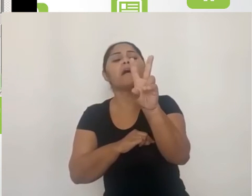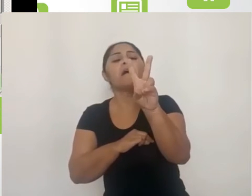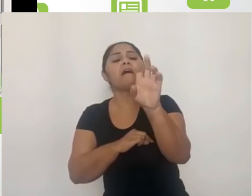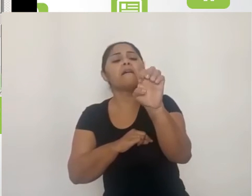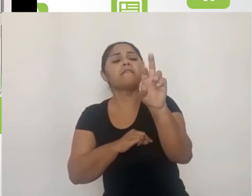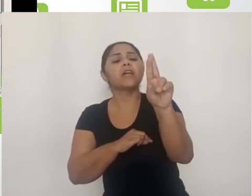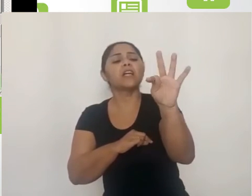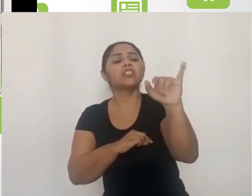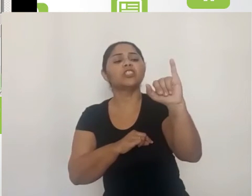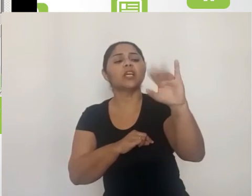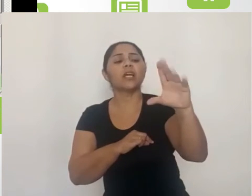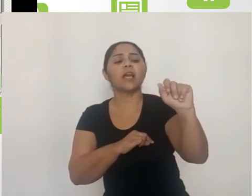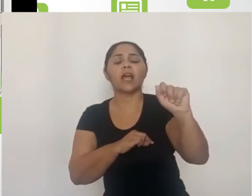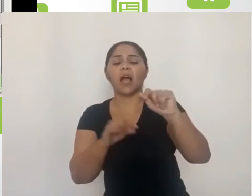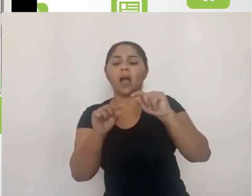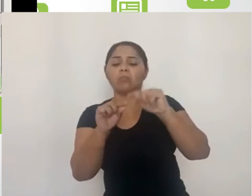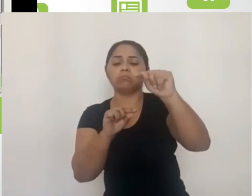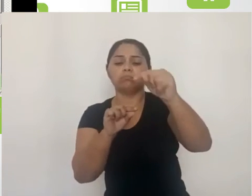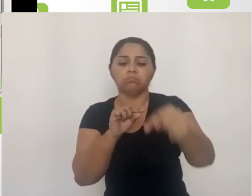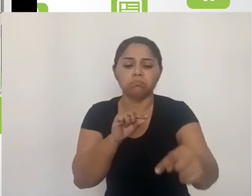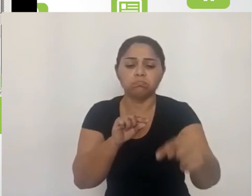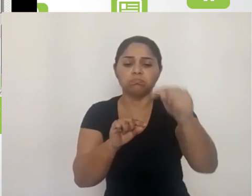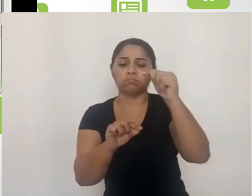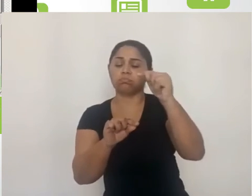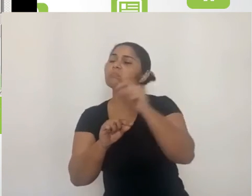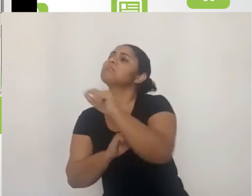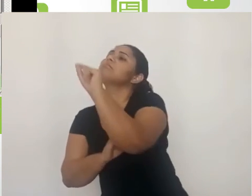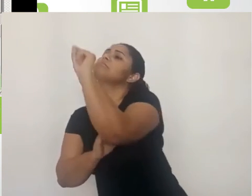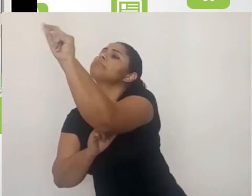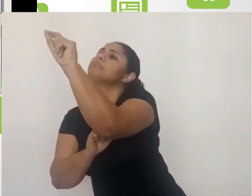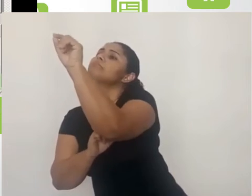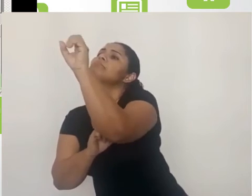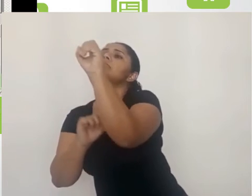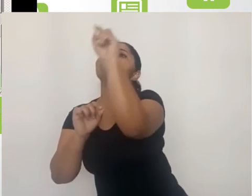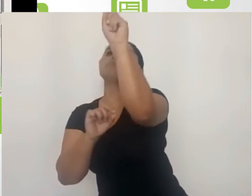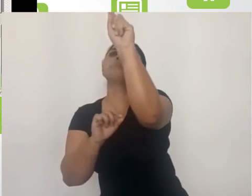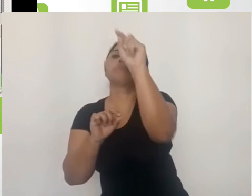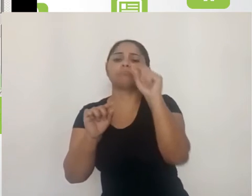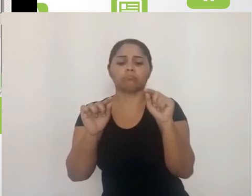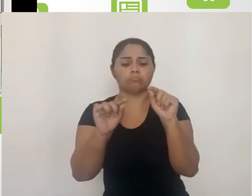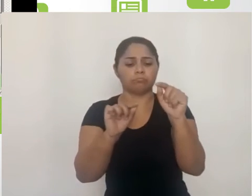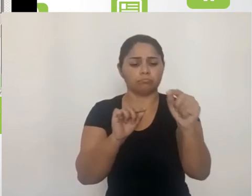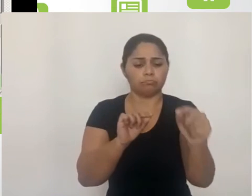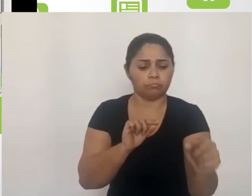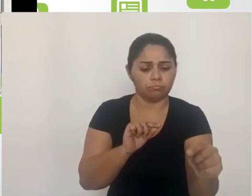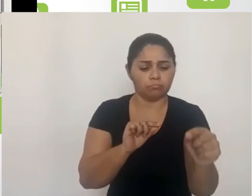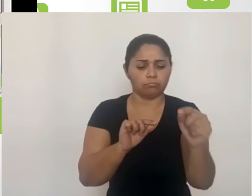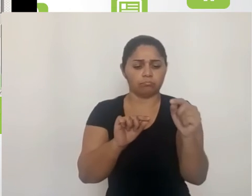vertical. Ok.